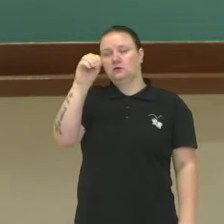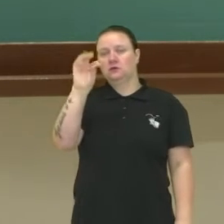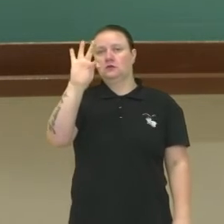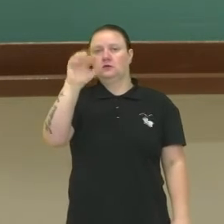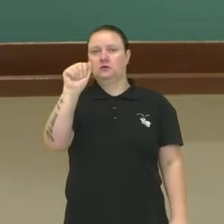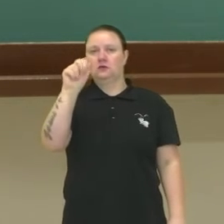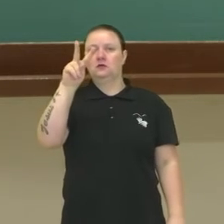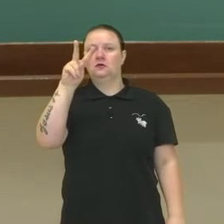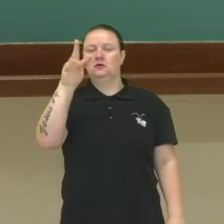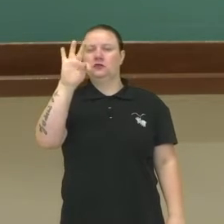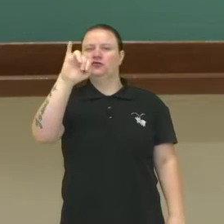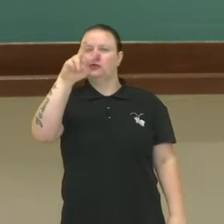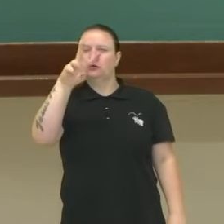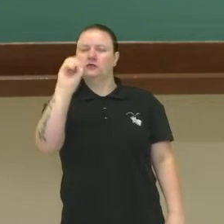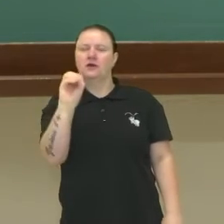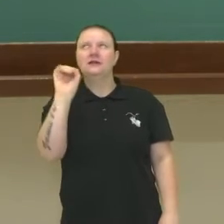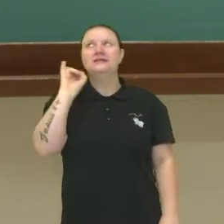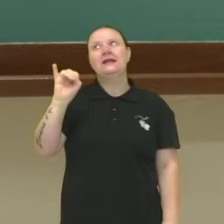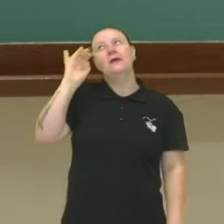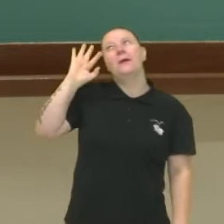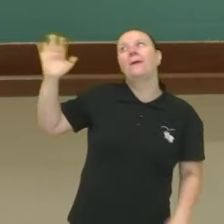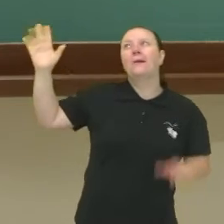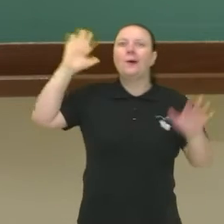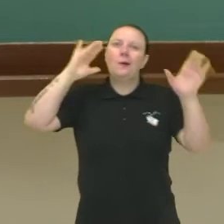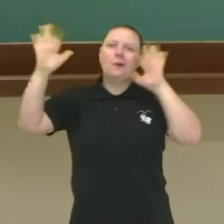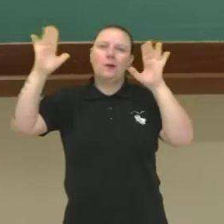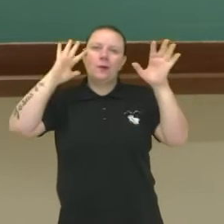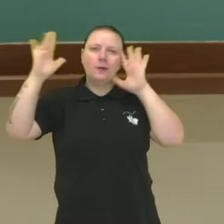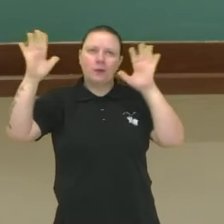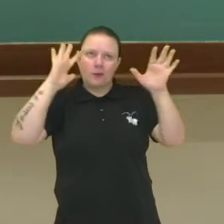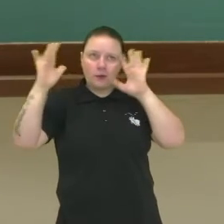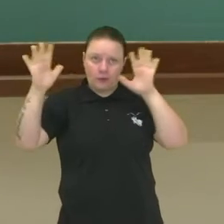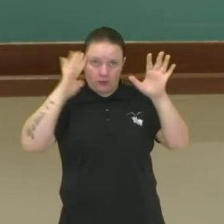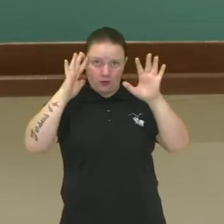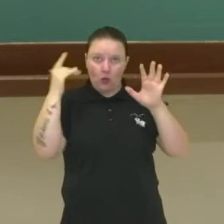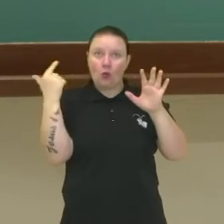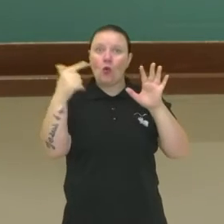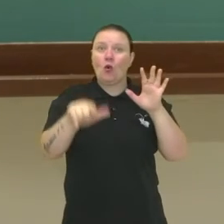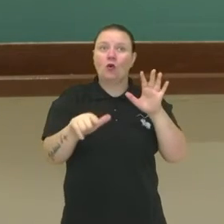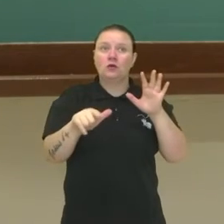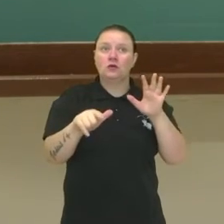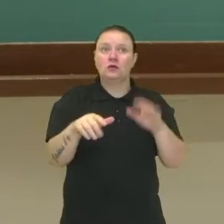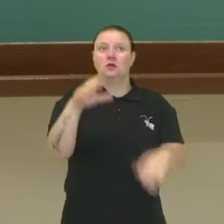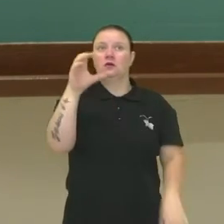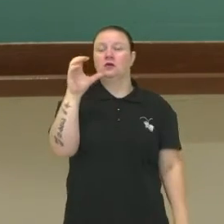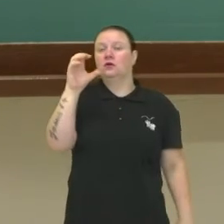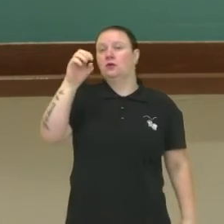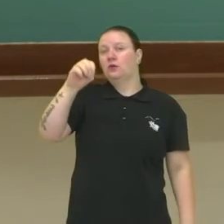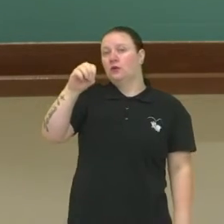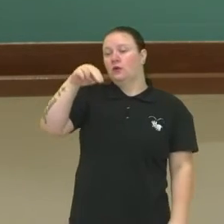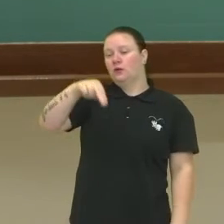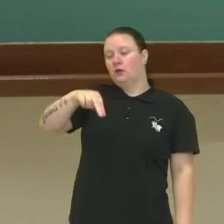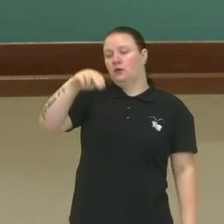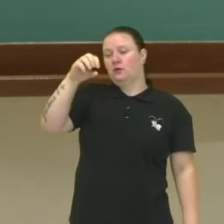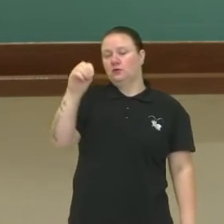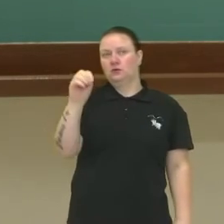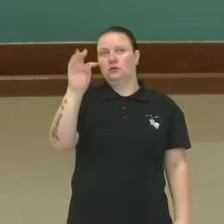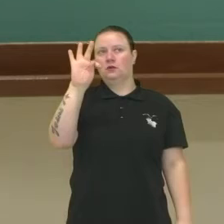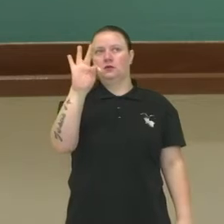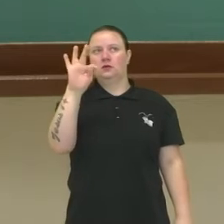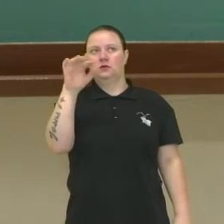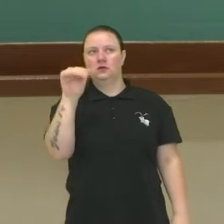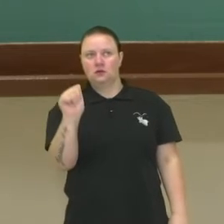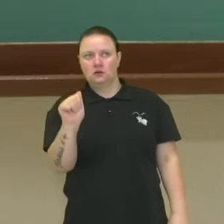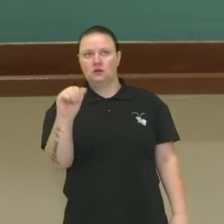seja, um sentido figurado, dizemos que ela está tendo outra conotação, outro sentido. Então, dizemos que ela está